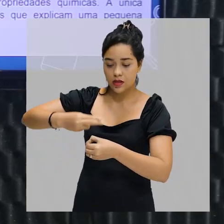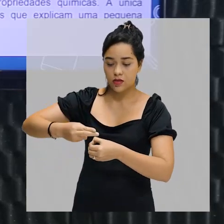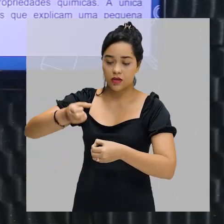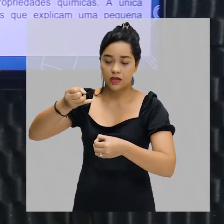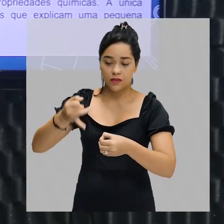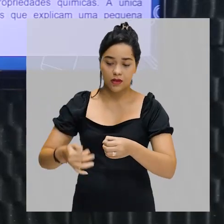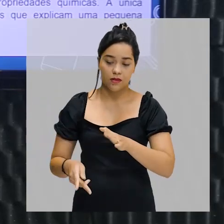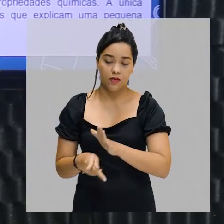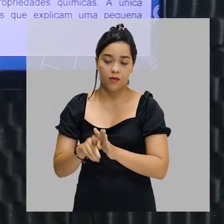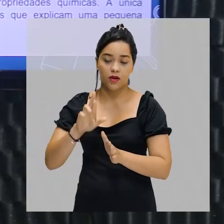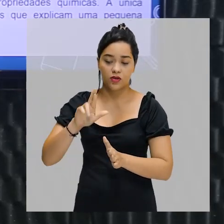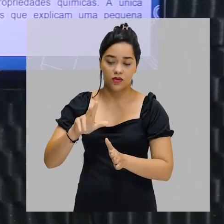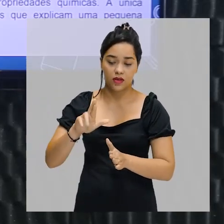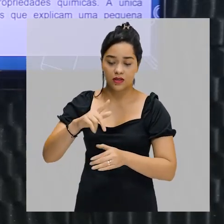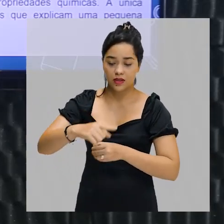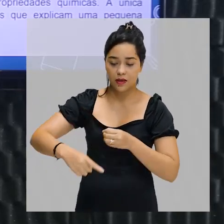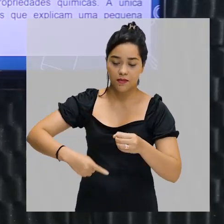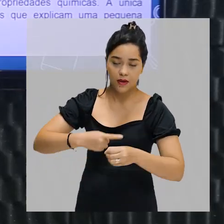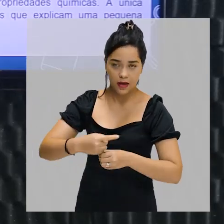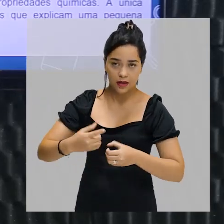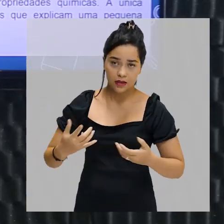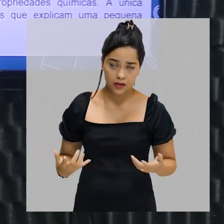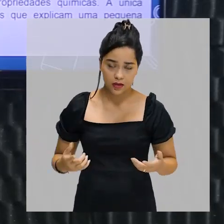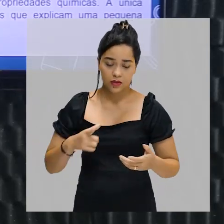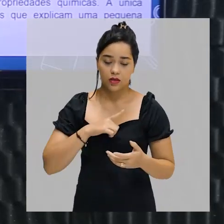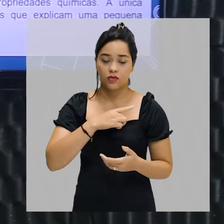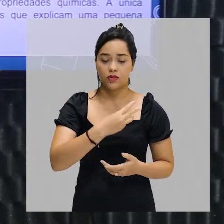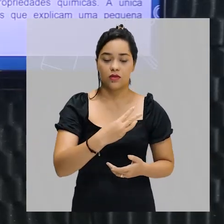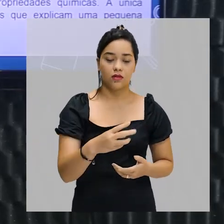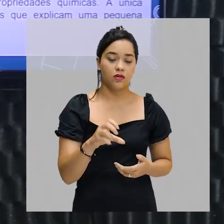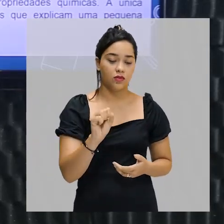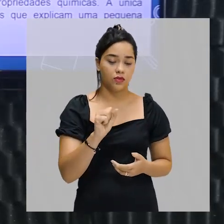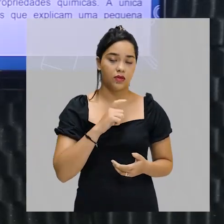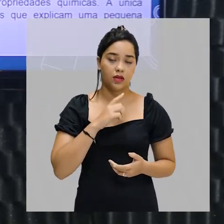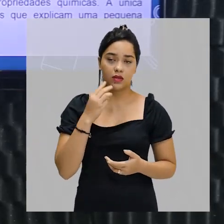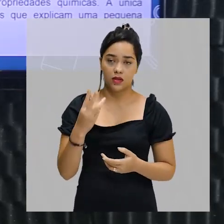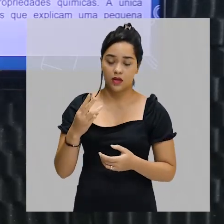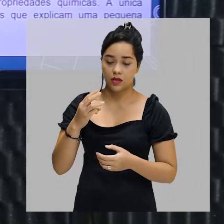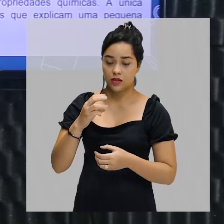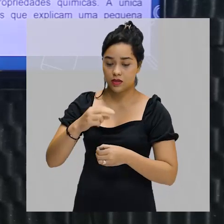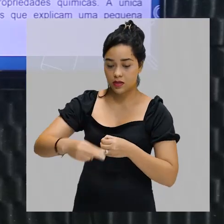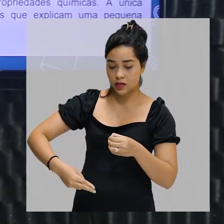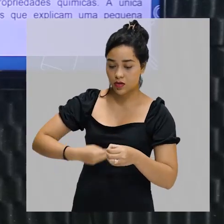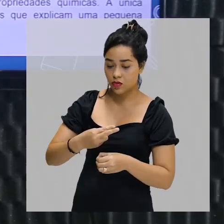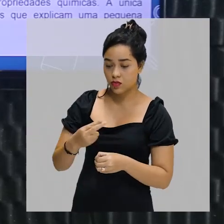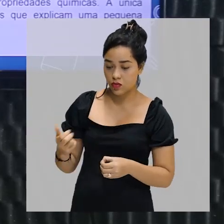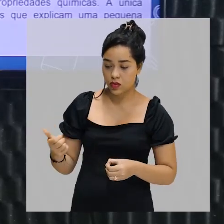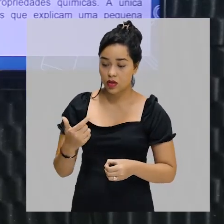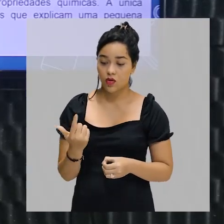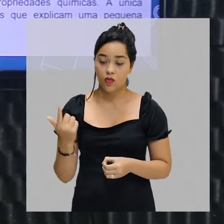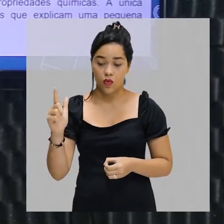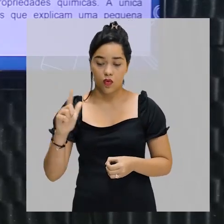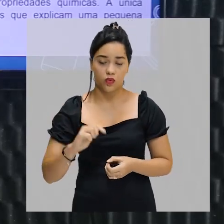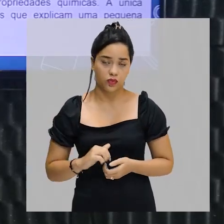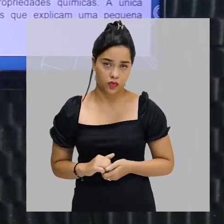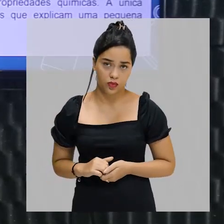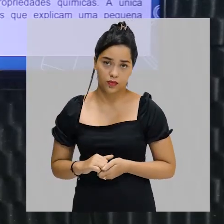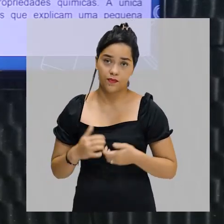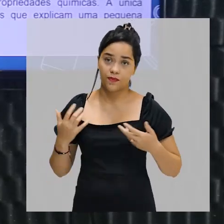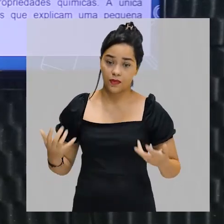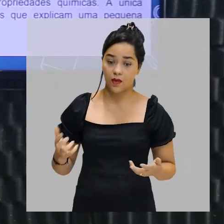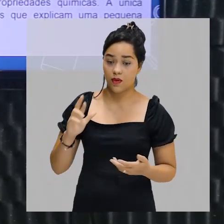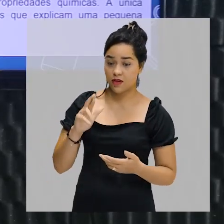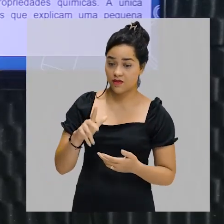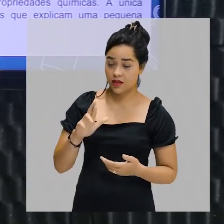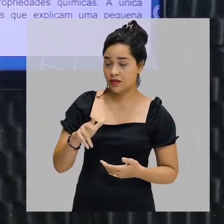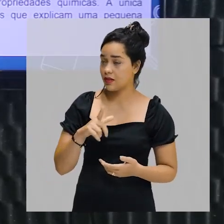uma pequena diferença da massa atômica. Então o 238 tem 3 nêutrons a mais que o 235. Tá certo? A única